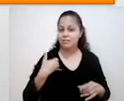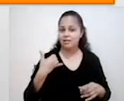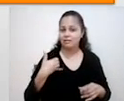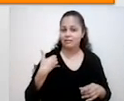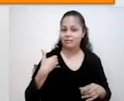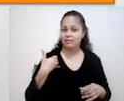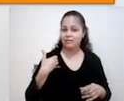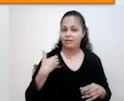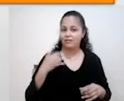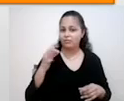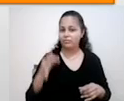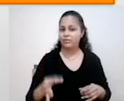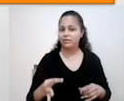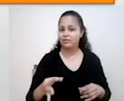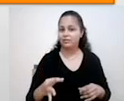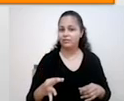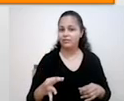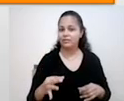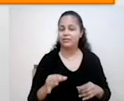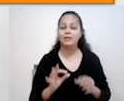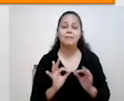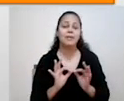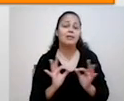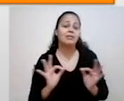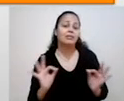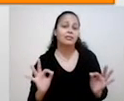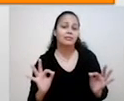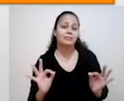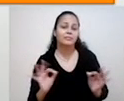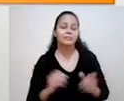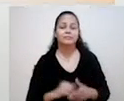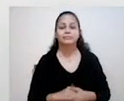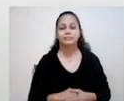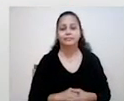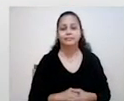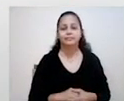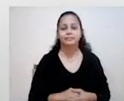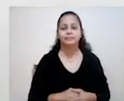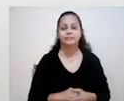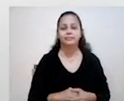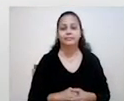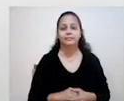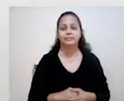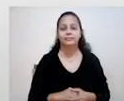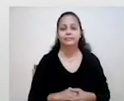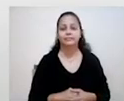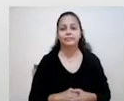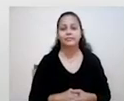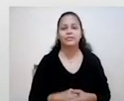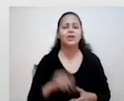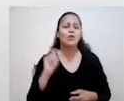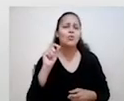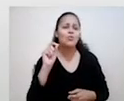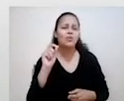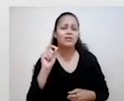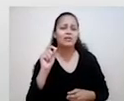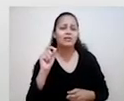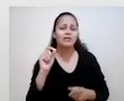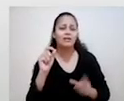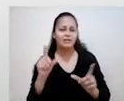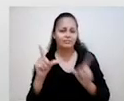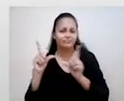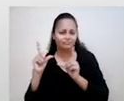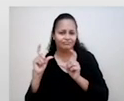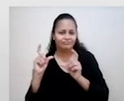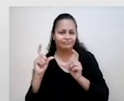ficou muito mais simples, mais fácil de entender. E a imperatividade? O que será a imperatividade?